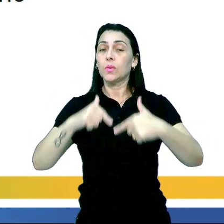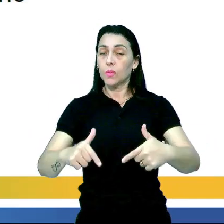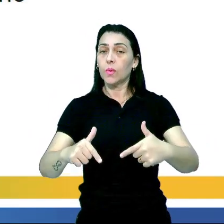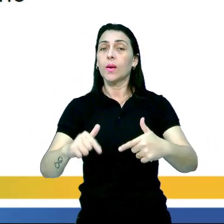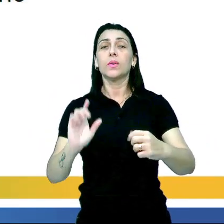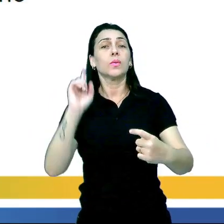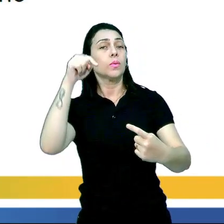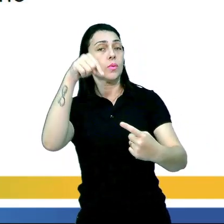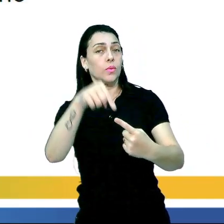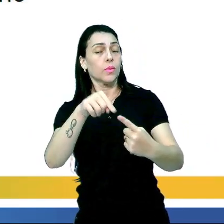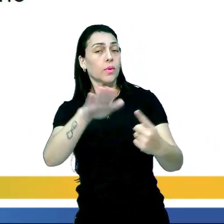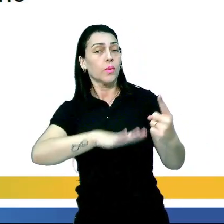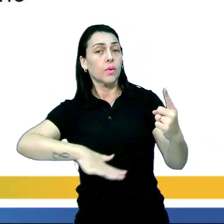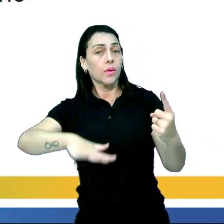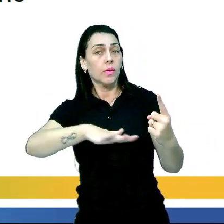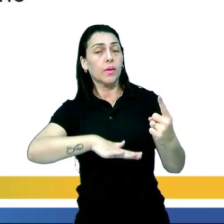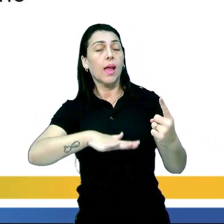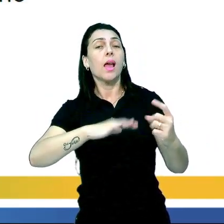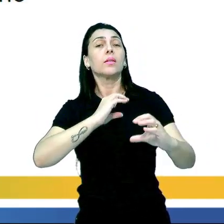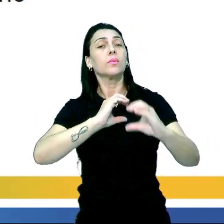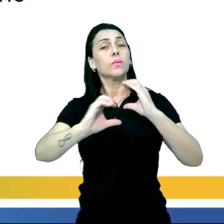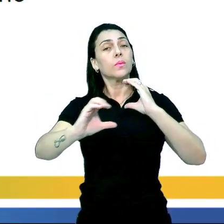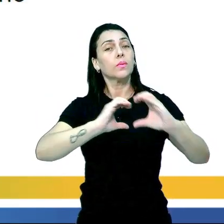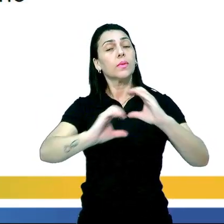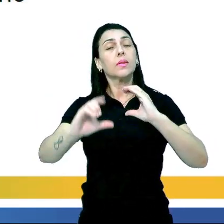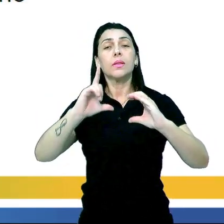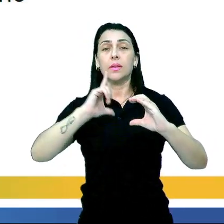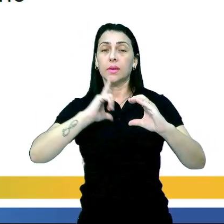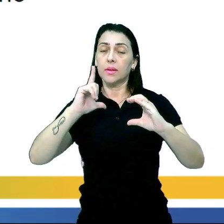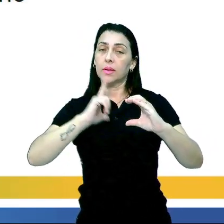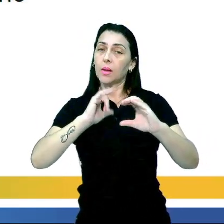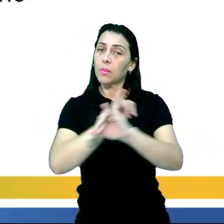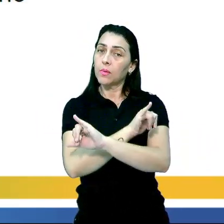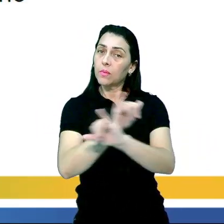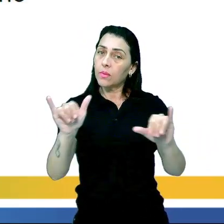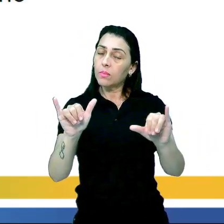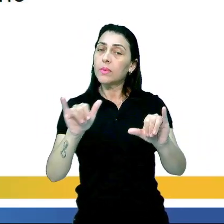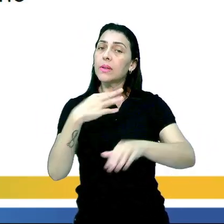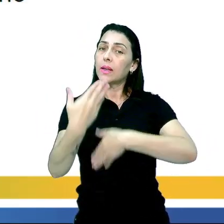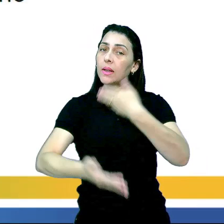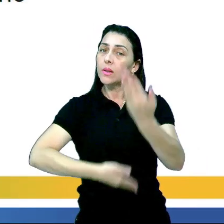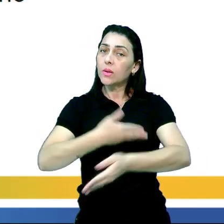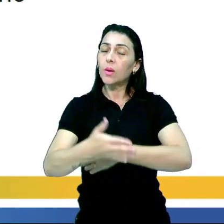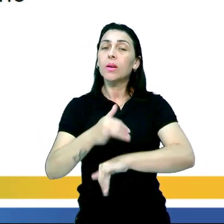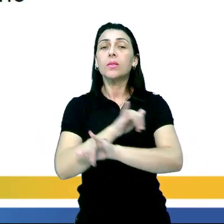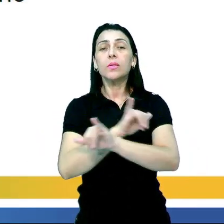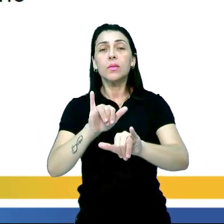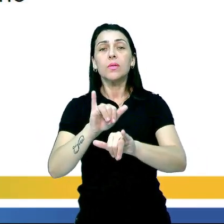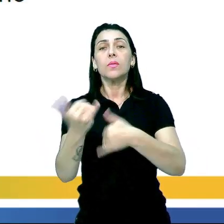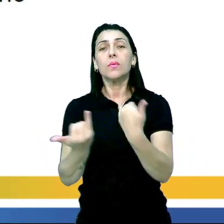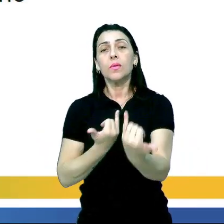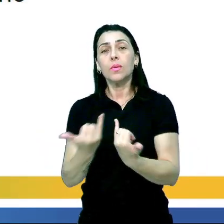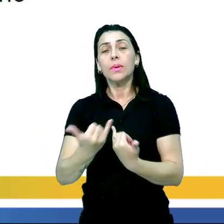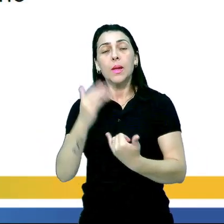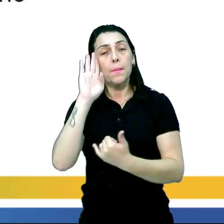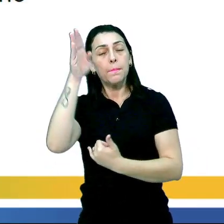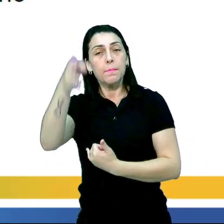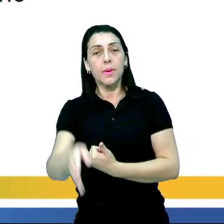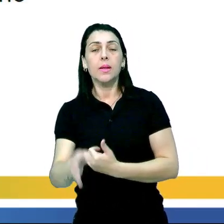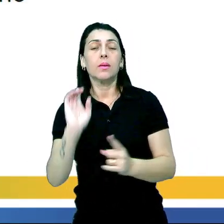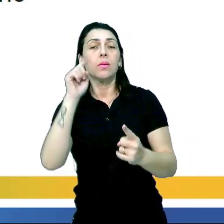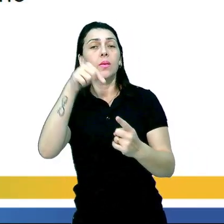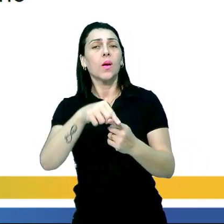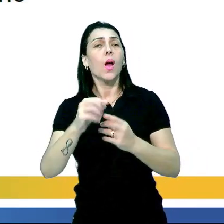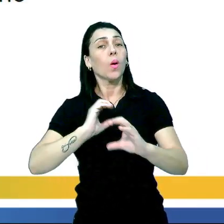linguagem, a função social delas é transmitir uma informação, é a troca de informação. A principal função